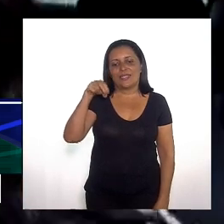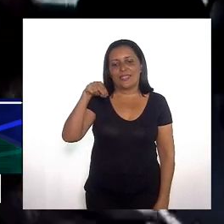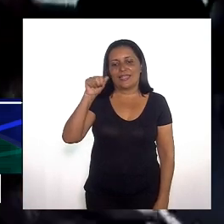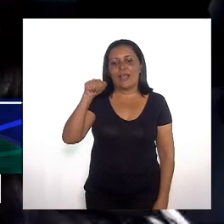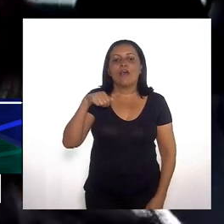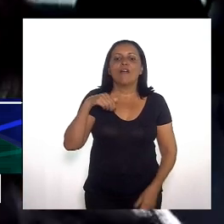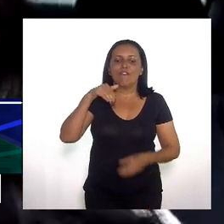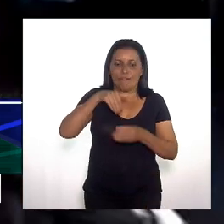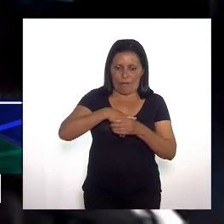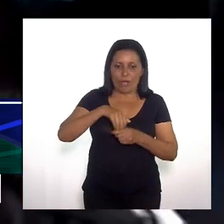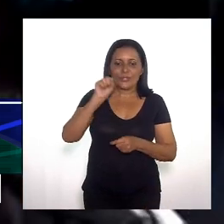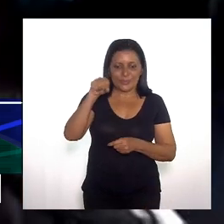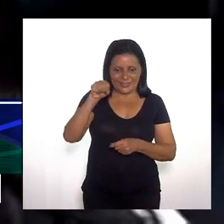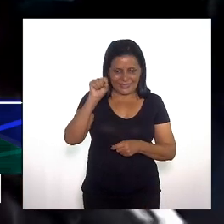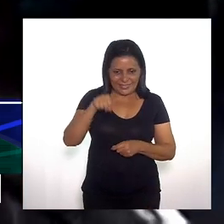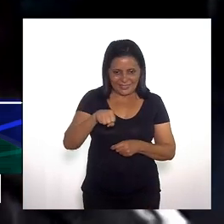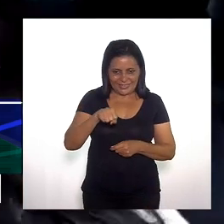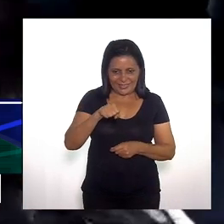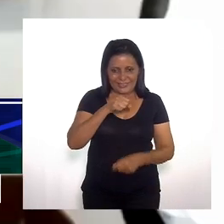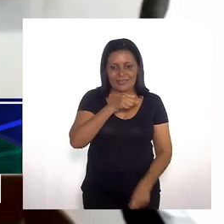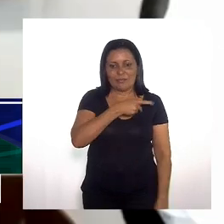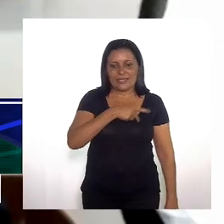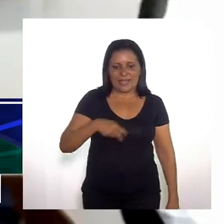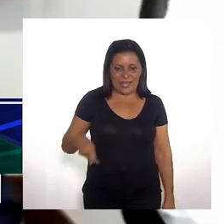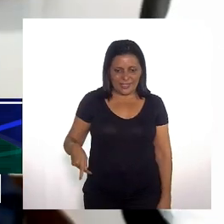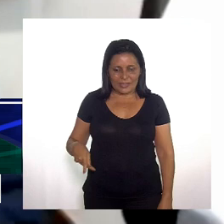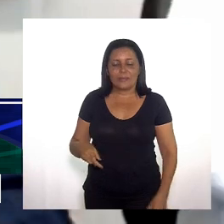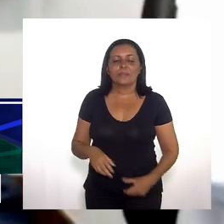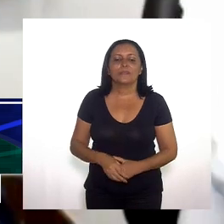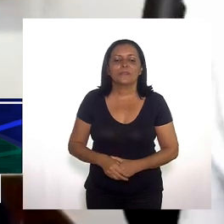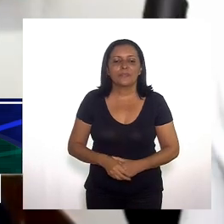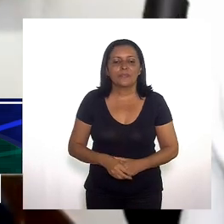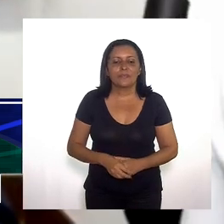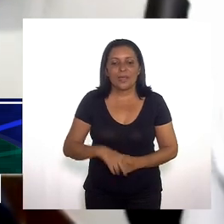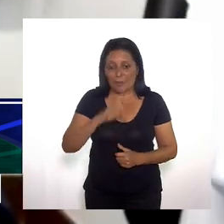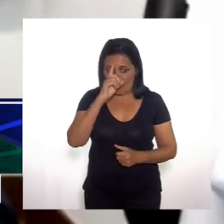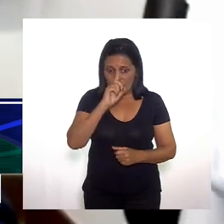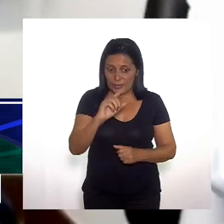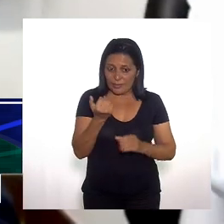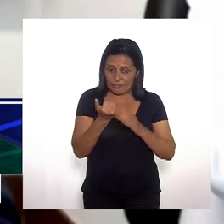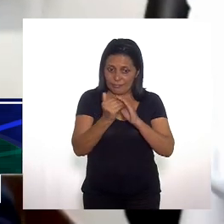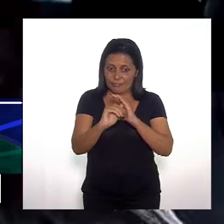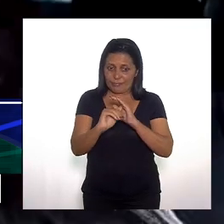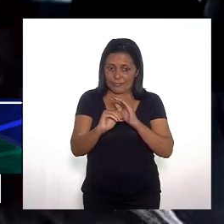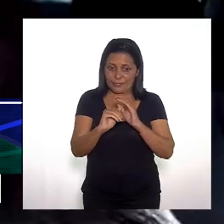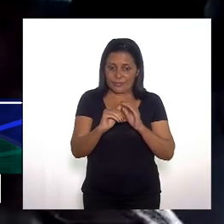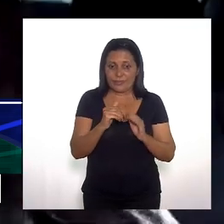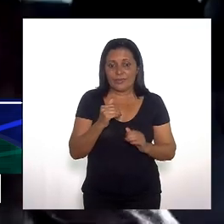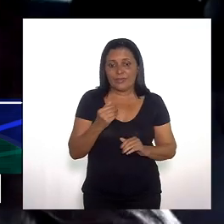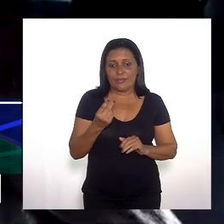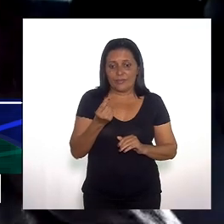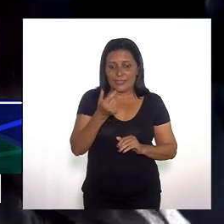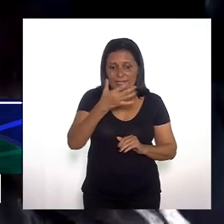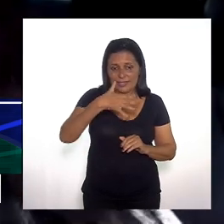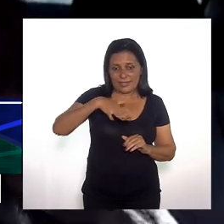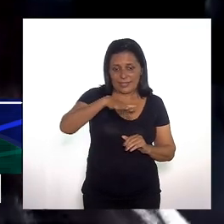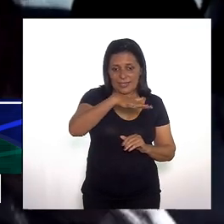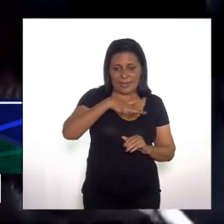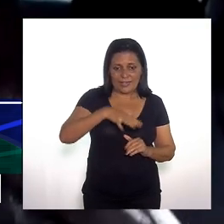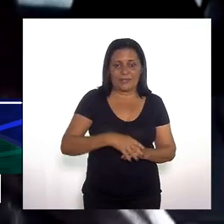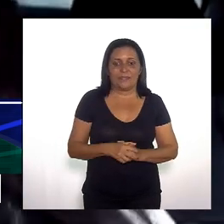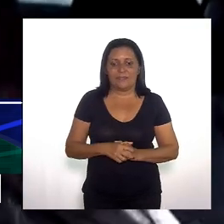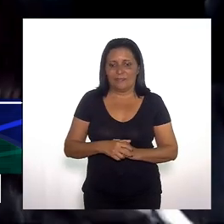senhor presidente. Obrigado, senhor deputado. Presidente, eu mandei uma mensagem para o senhor. Vou sair já? Vou falar